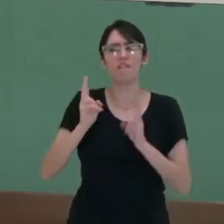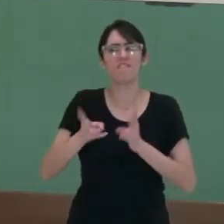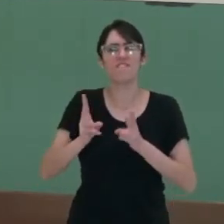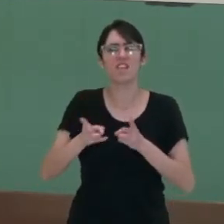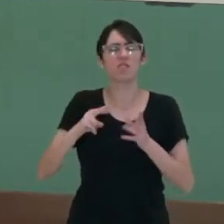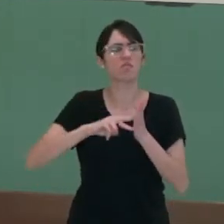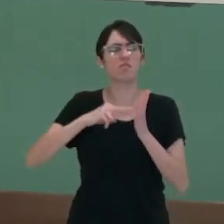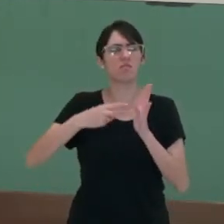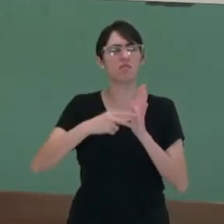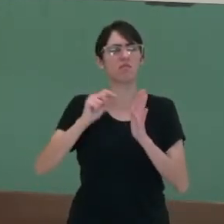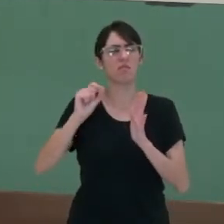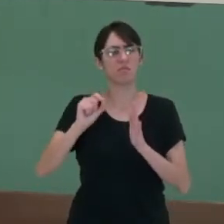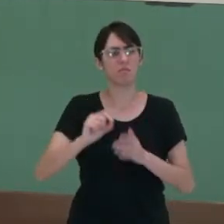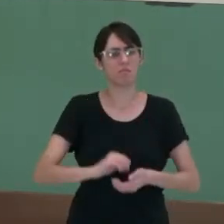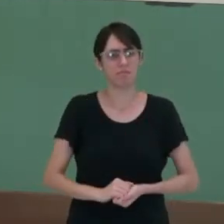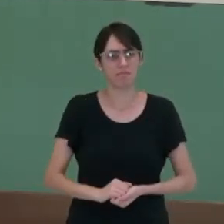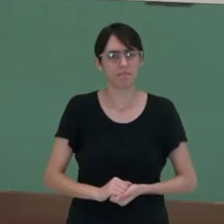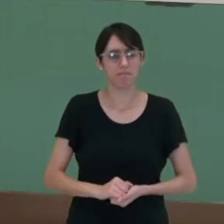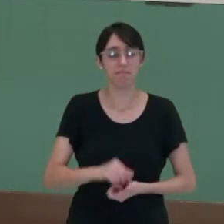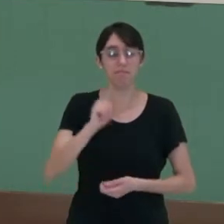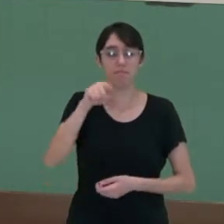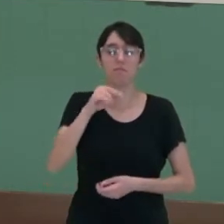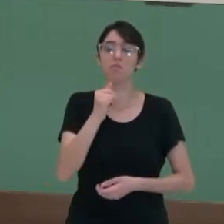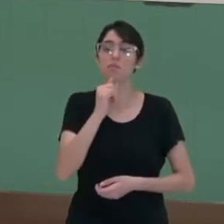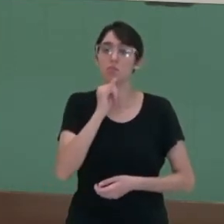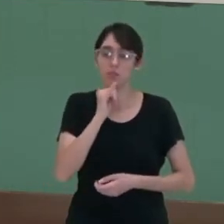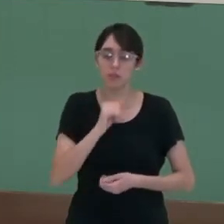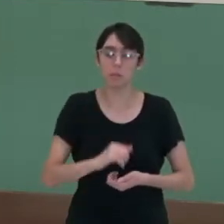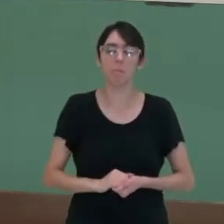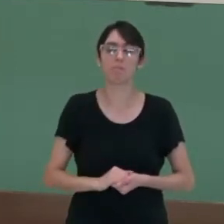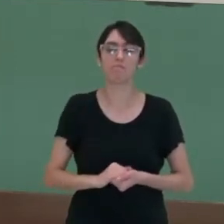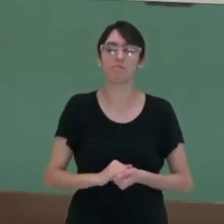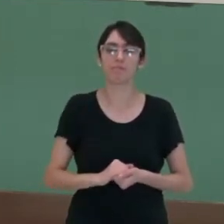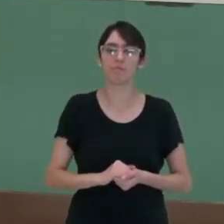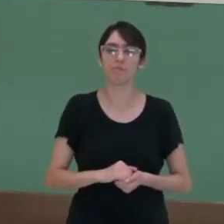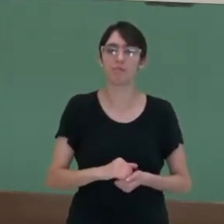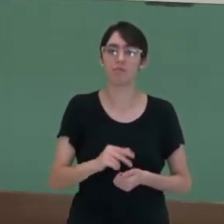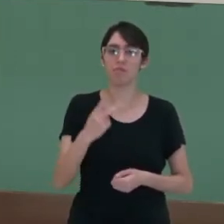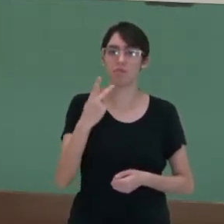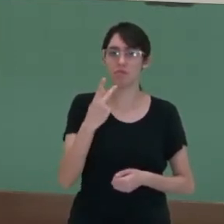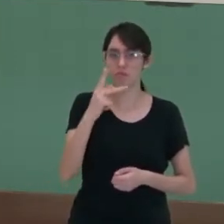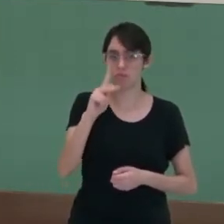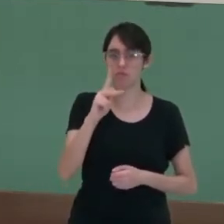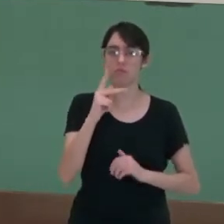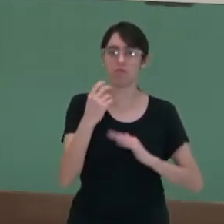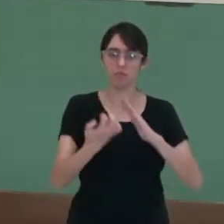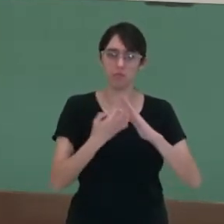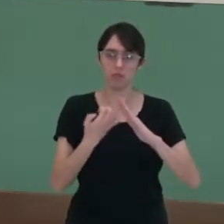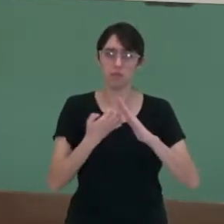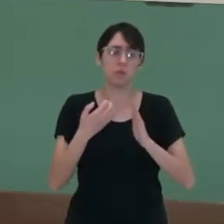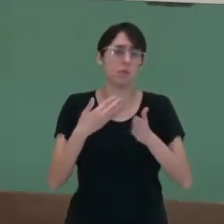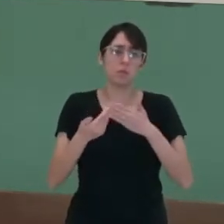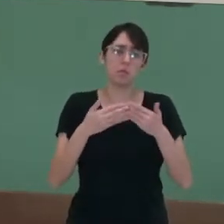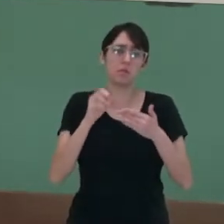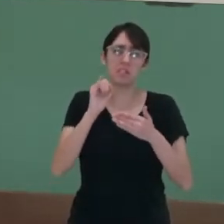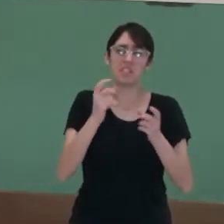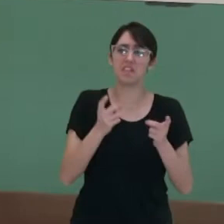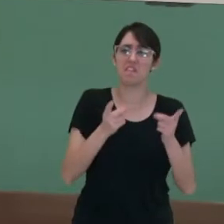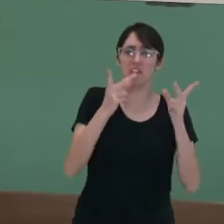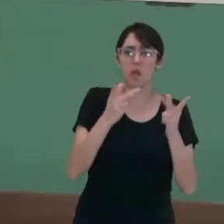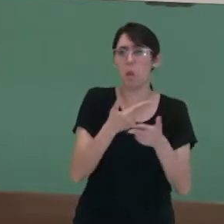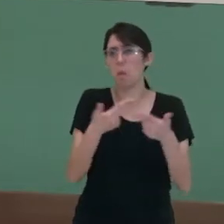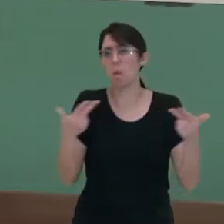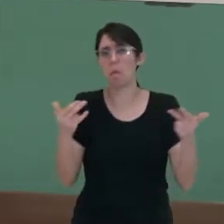uma empresa? É tudo aquilo que você vai ter, não interessando se você vendeu alguma coisa, se é uma empresa